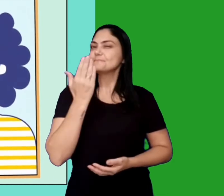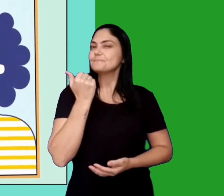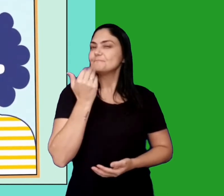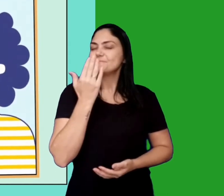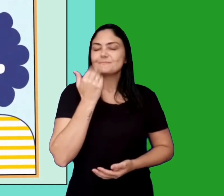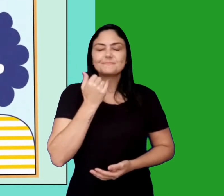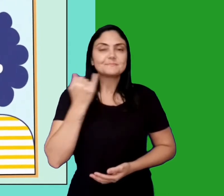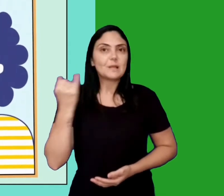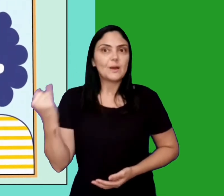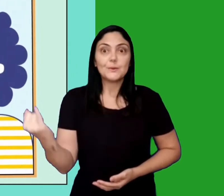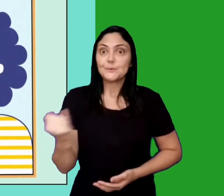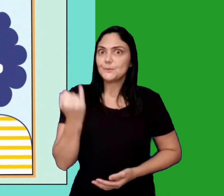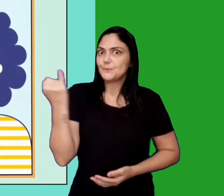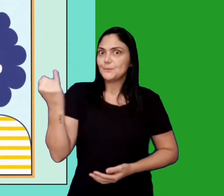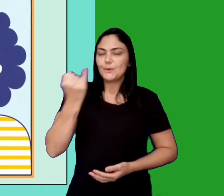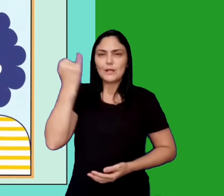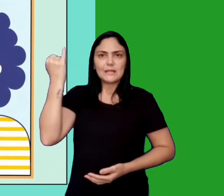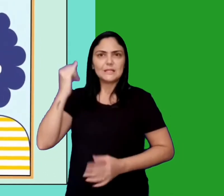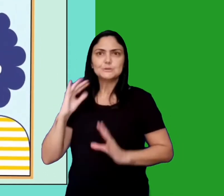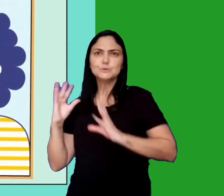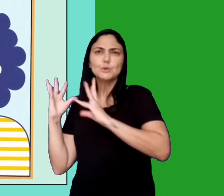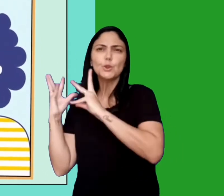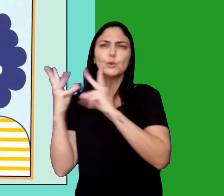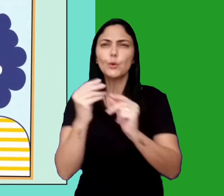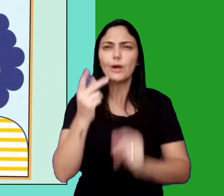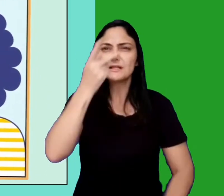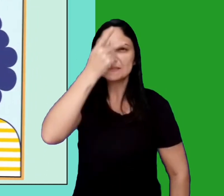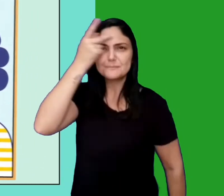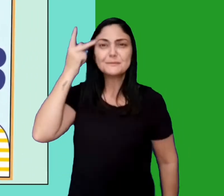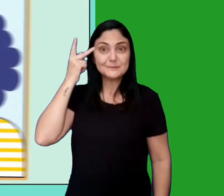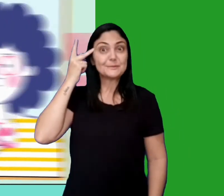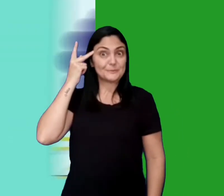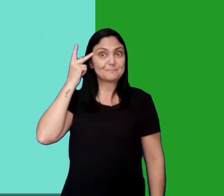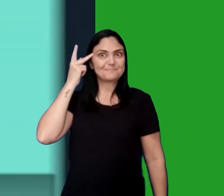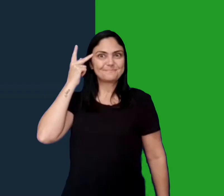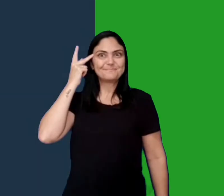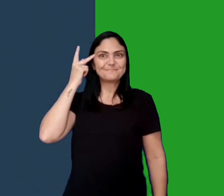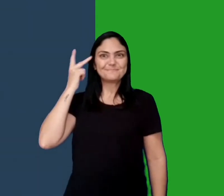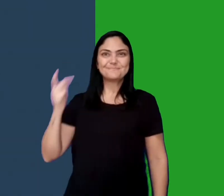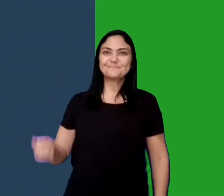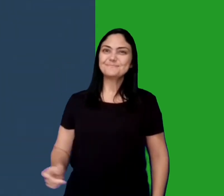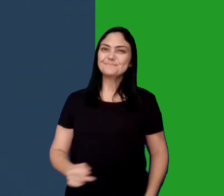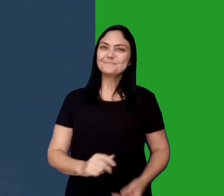A alimentação é uma necessidade básica dos seres humanos. Ninguém gosta de ficar com fome, não é?